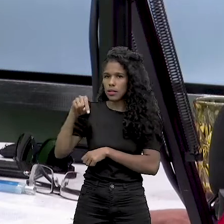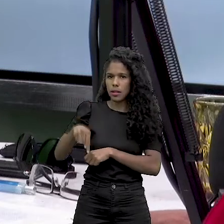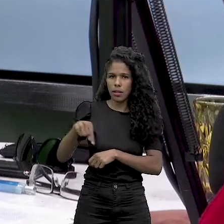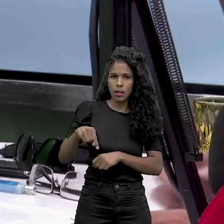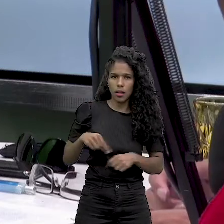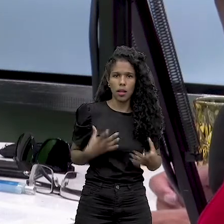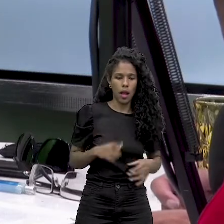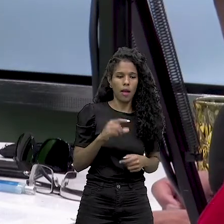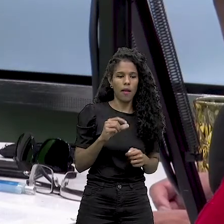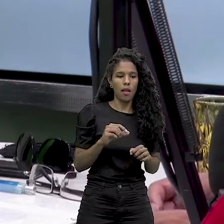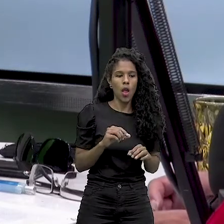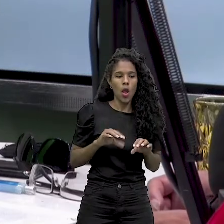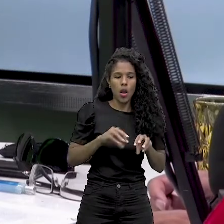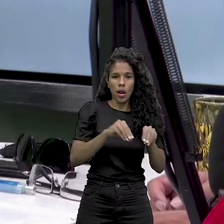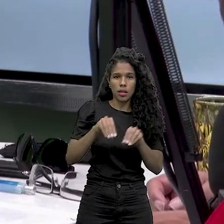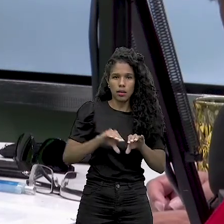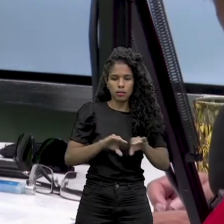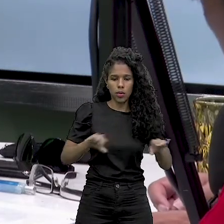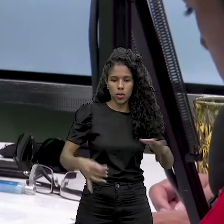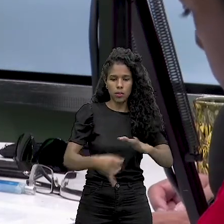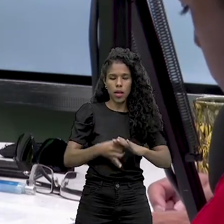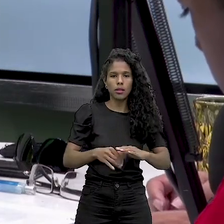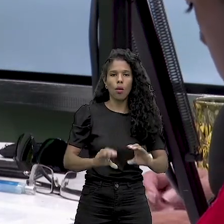queda das barreiras, né? Eu falei antes, a